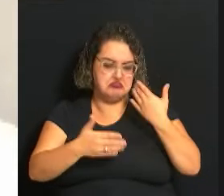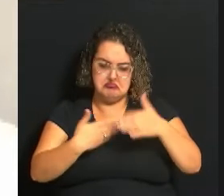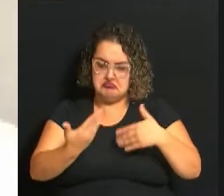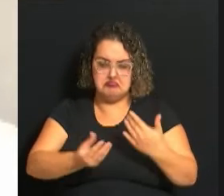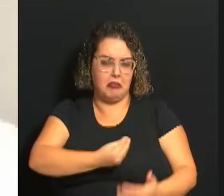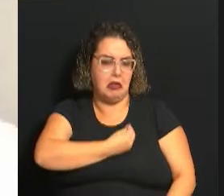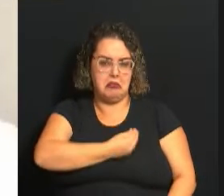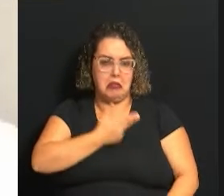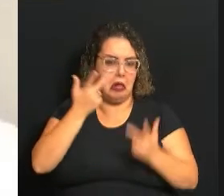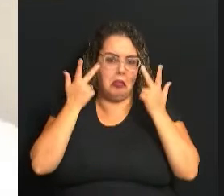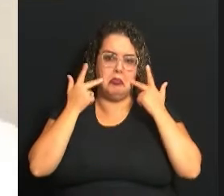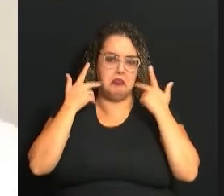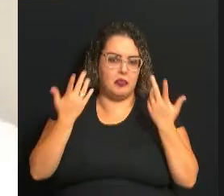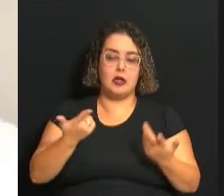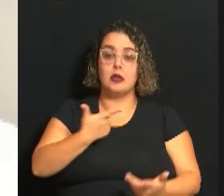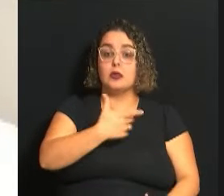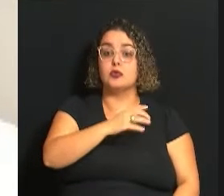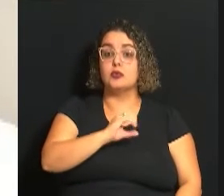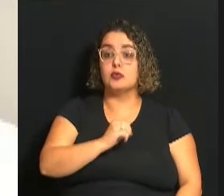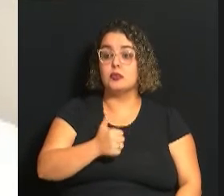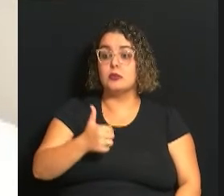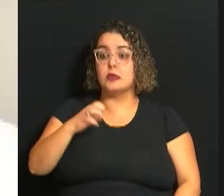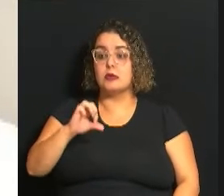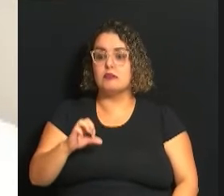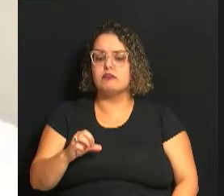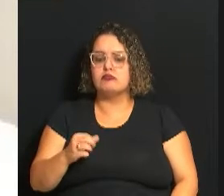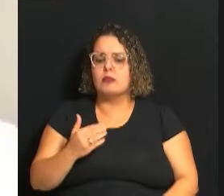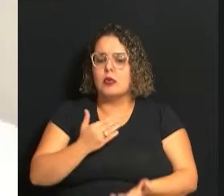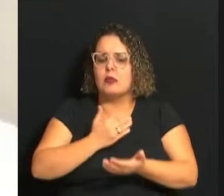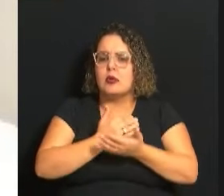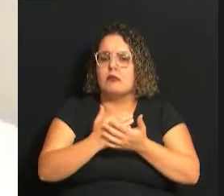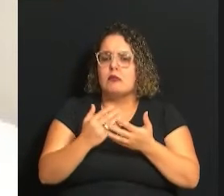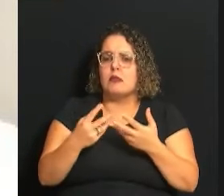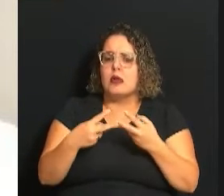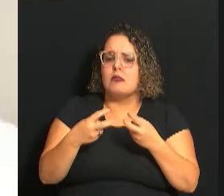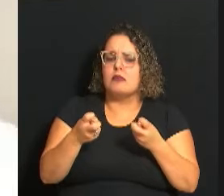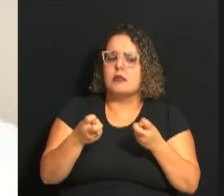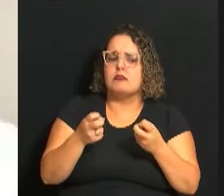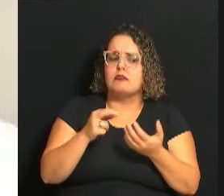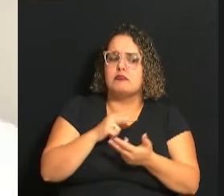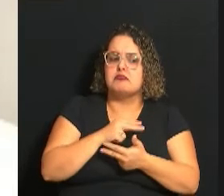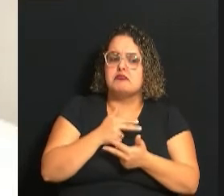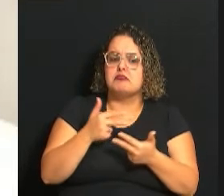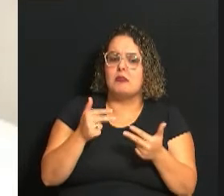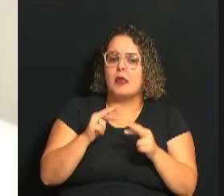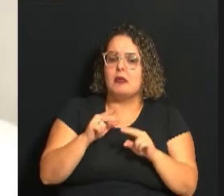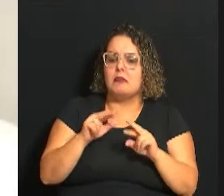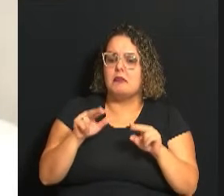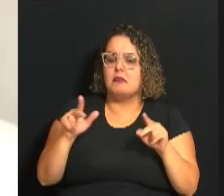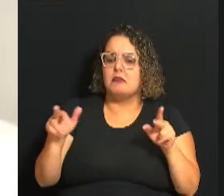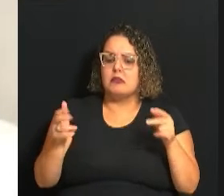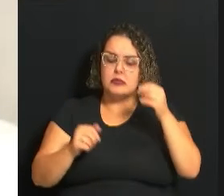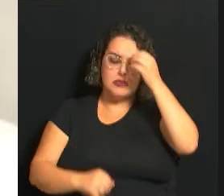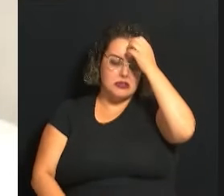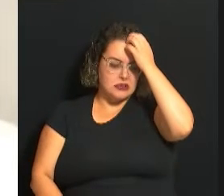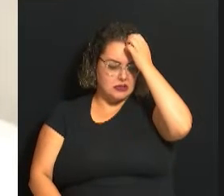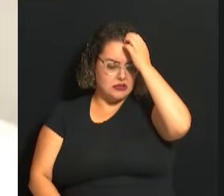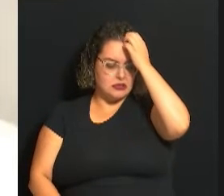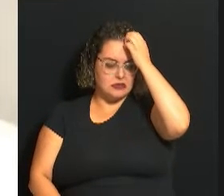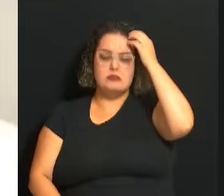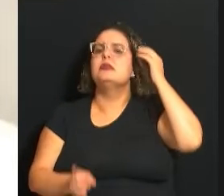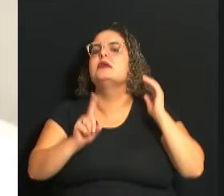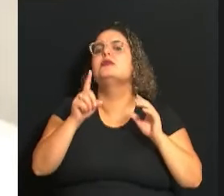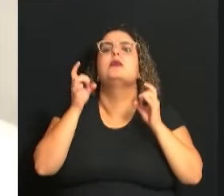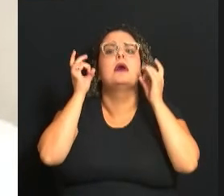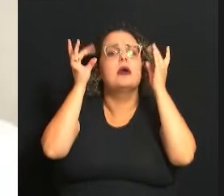E aí, em 2019, eu comecei a perceber algumas coisas diferentes, né? Mas não eram dores de cabeça. E eu estava